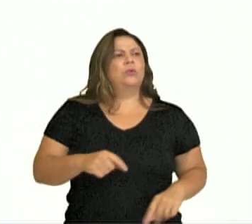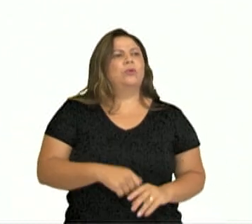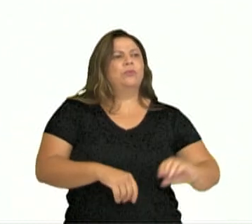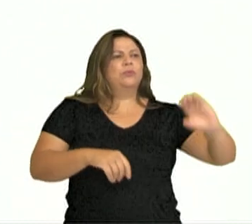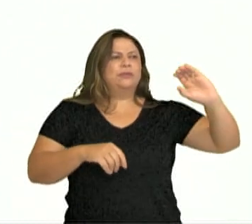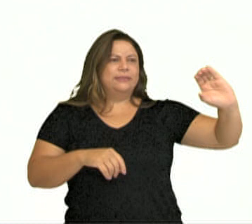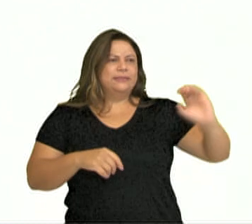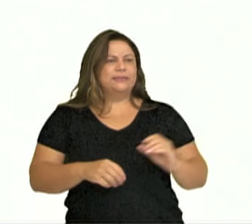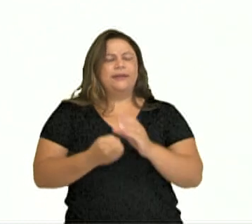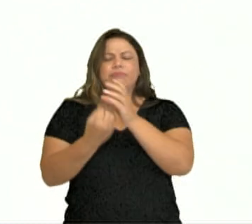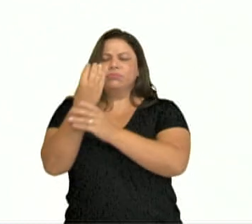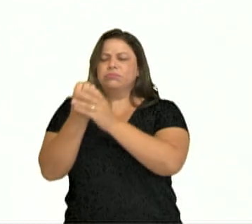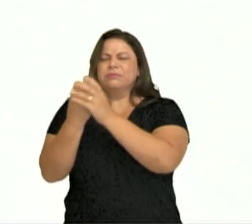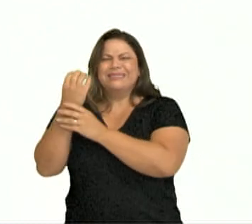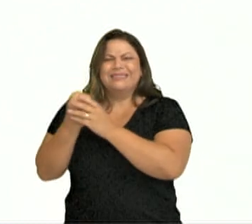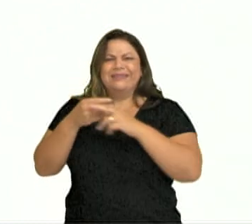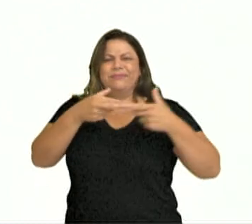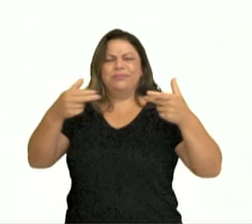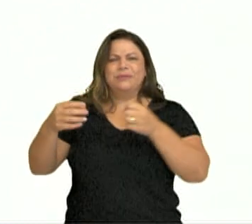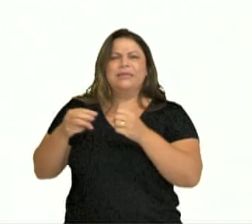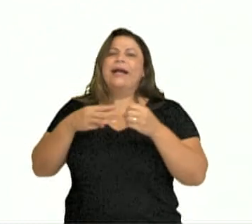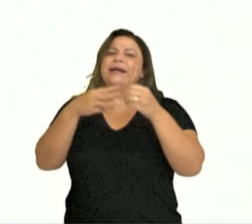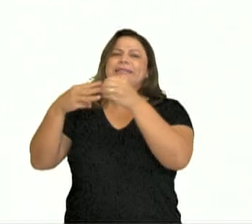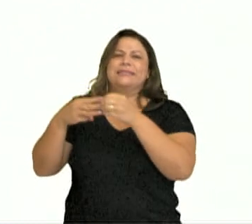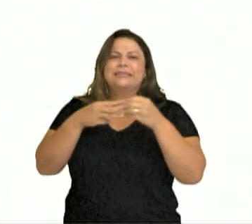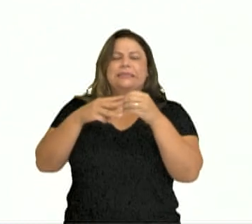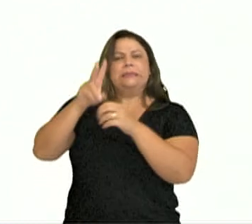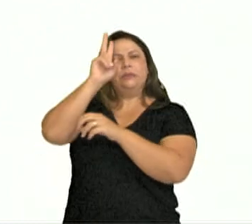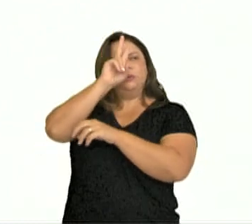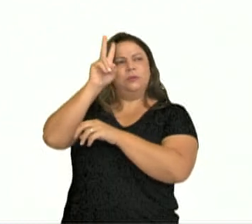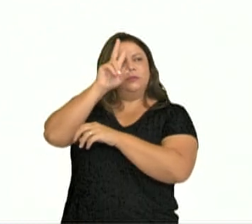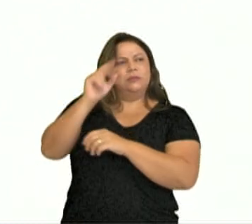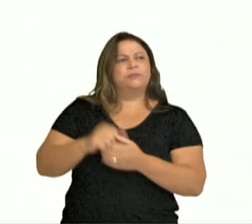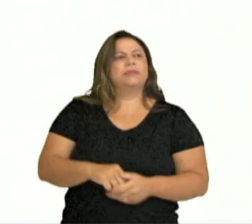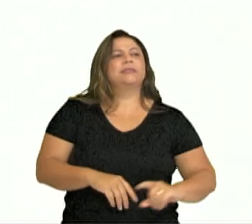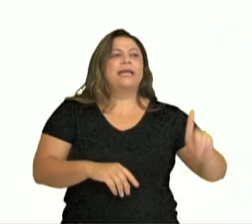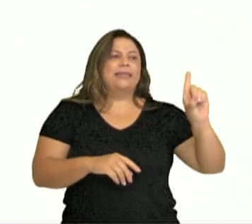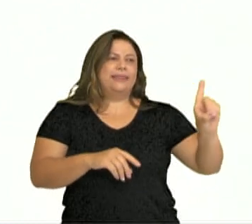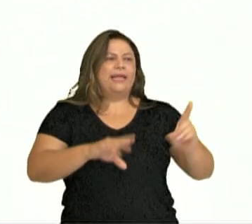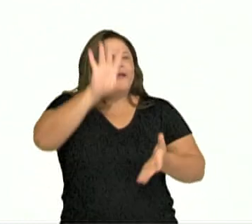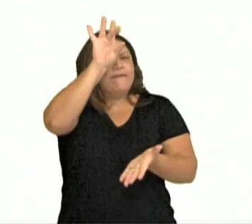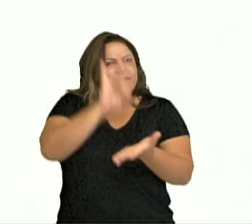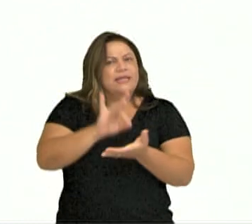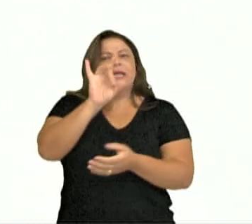produção de células de memória. Ou letra D, eficaz apenas contra doenças